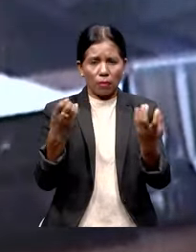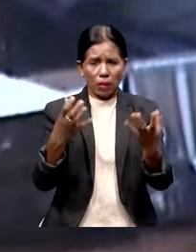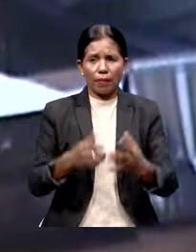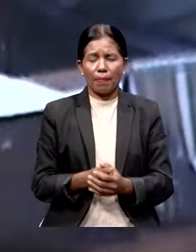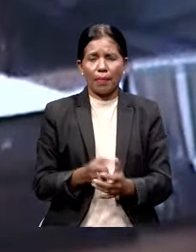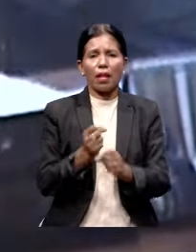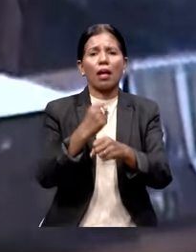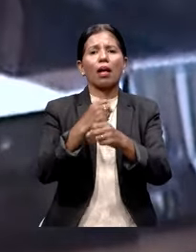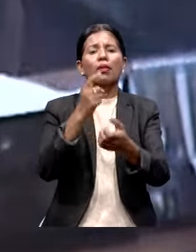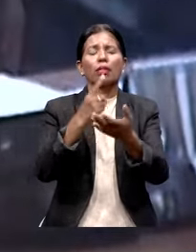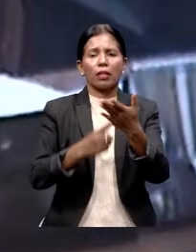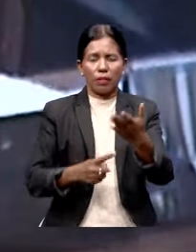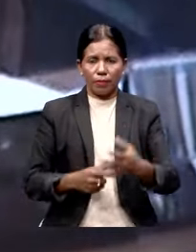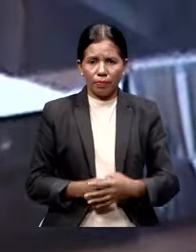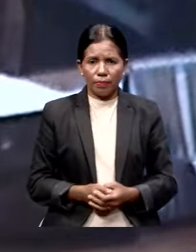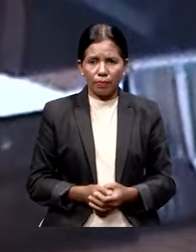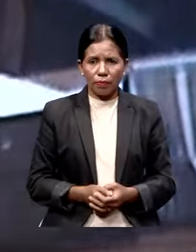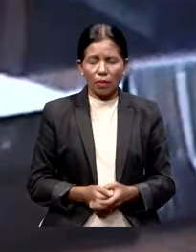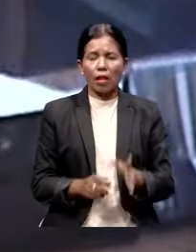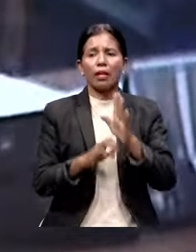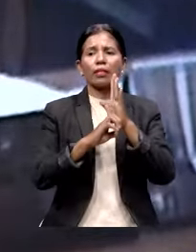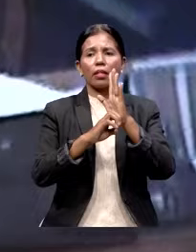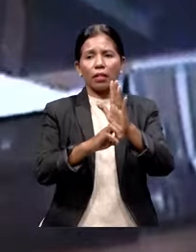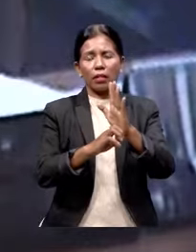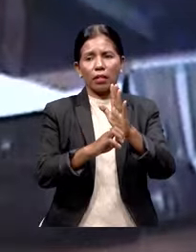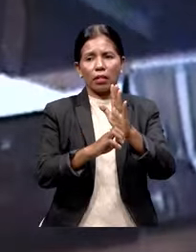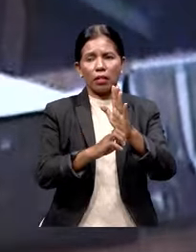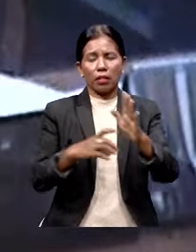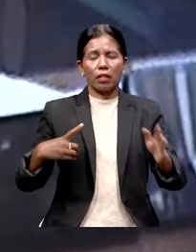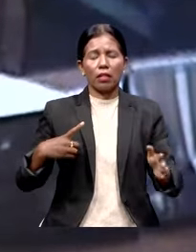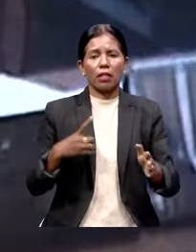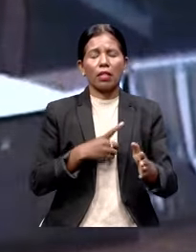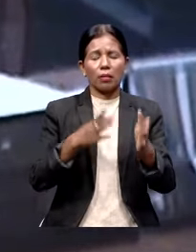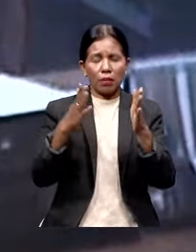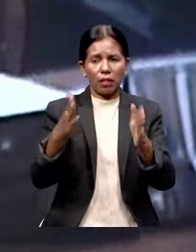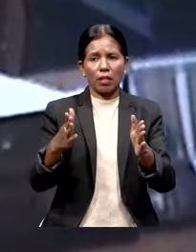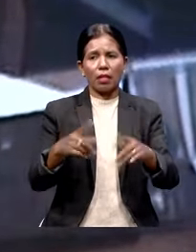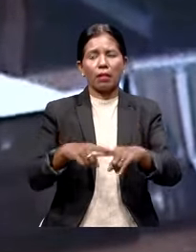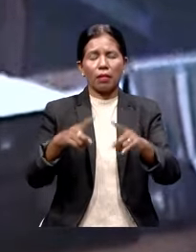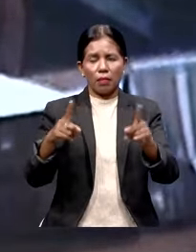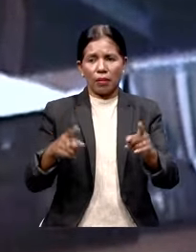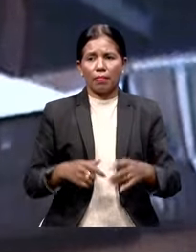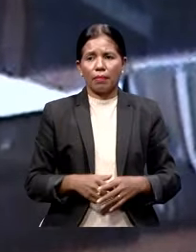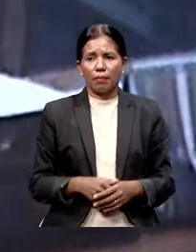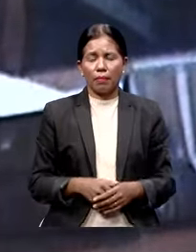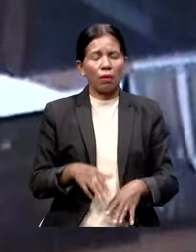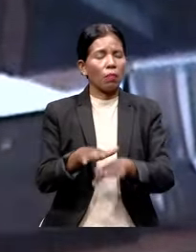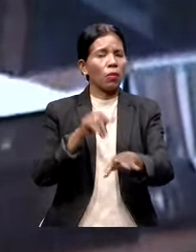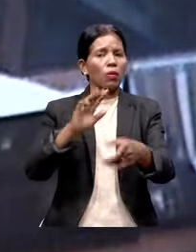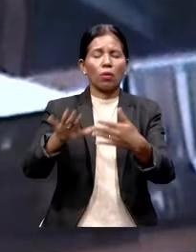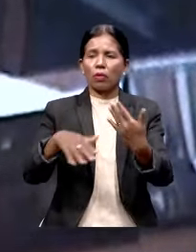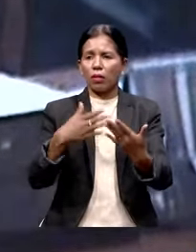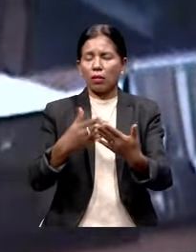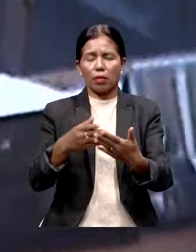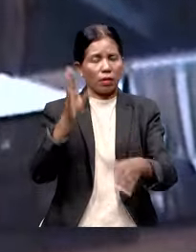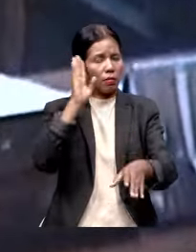halo saida. Exemplo de tiha kada sirtar regional. Bolu malu de aling